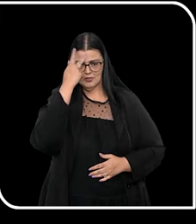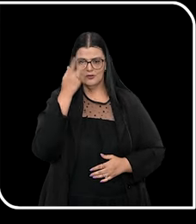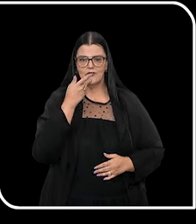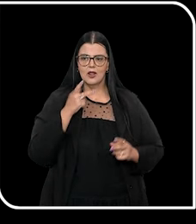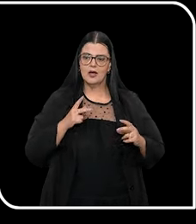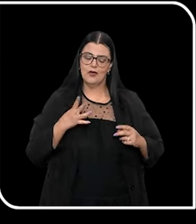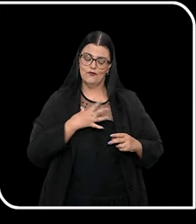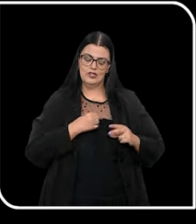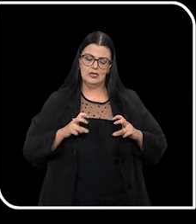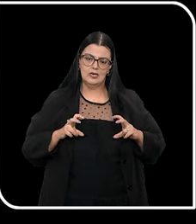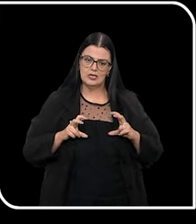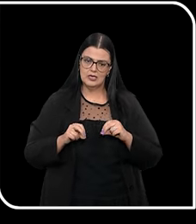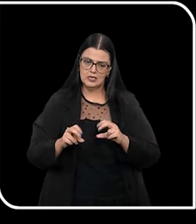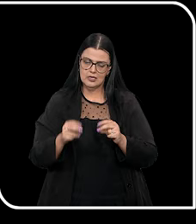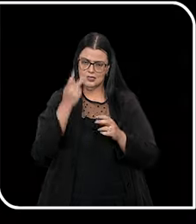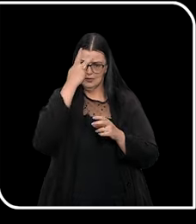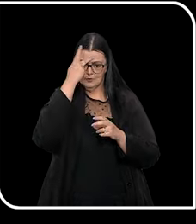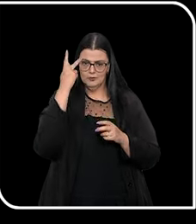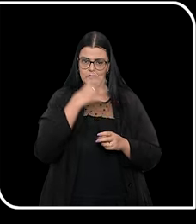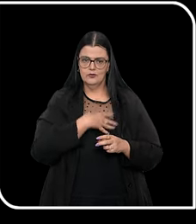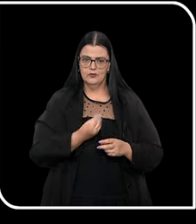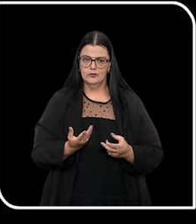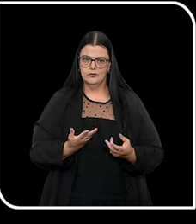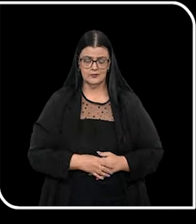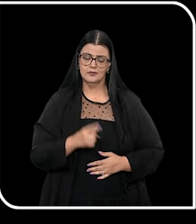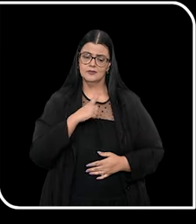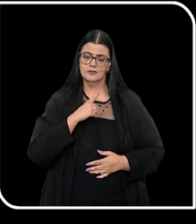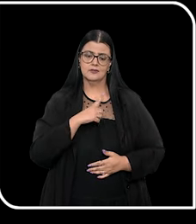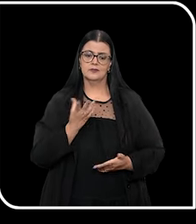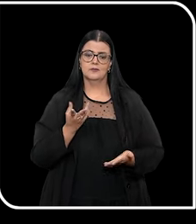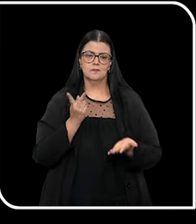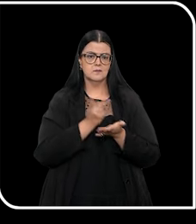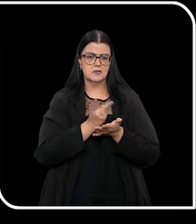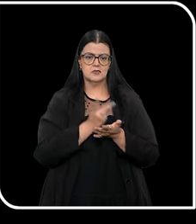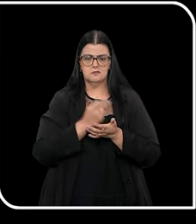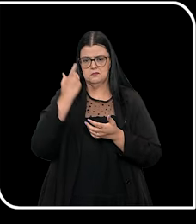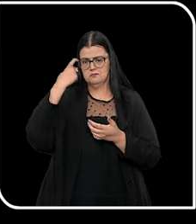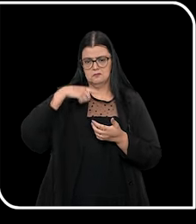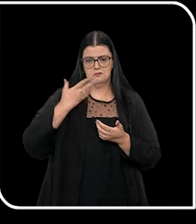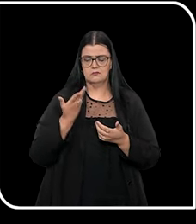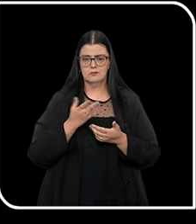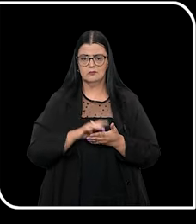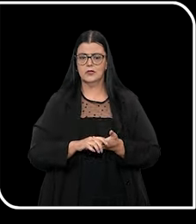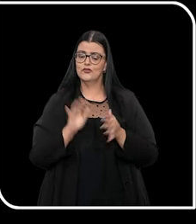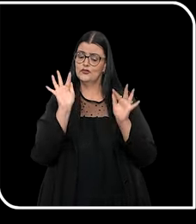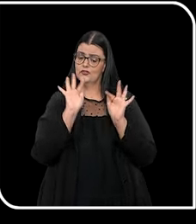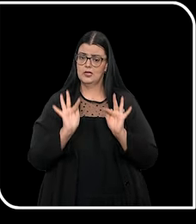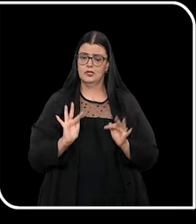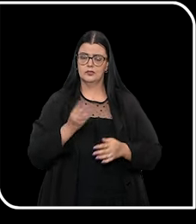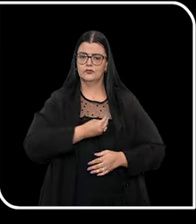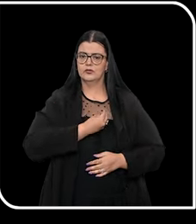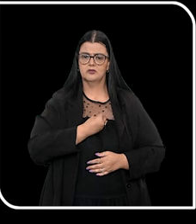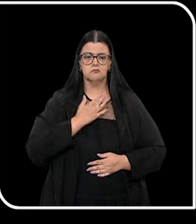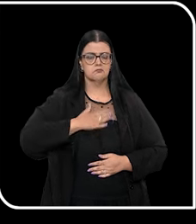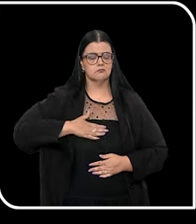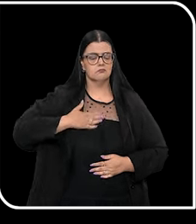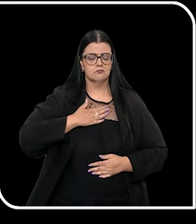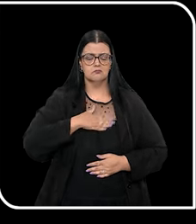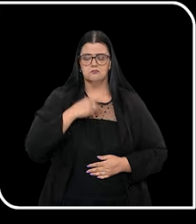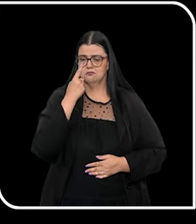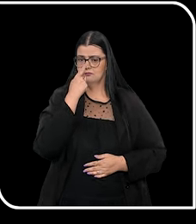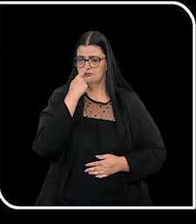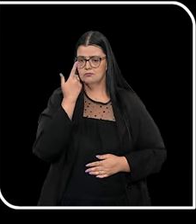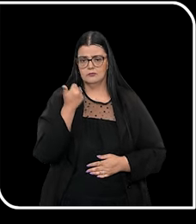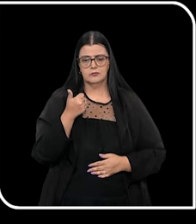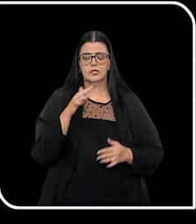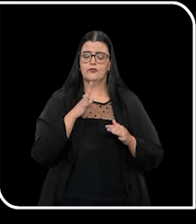uma filha com câncer e um filho com deficiência entende e eu mesma eu não assim feliz na minha vida satisfeita com a minha